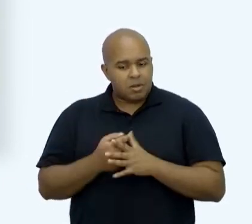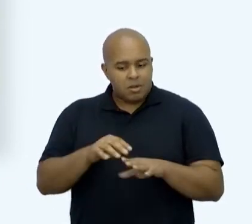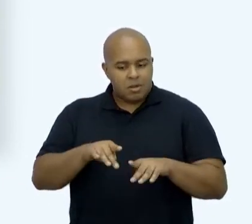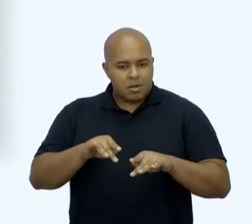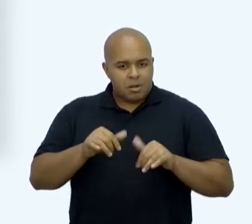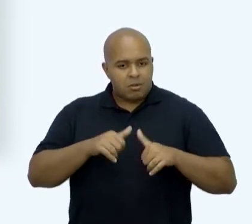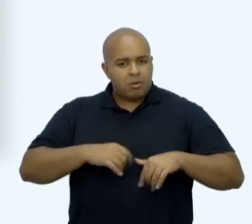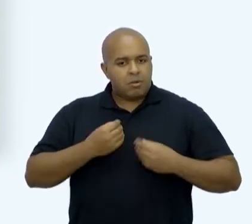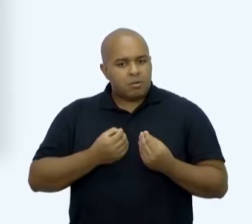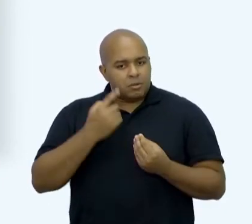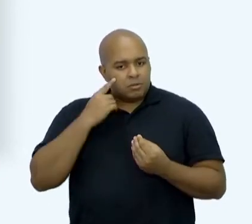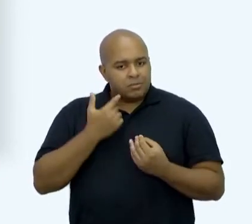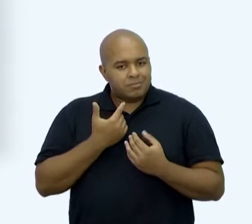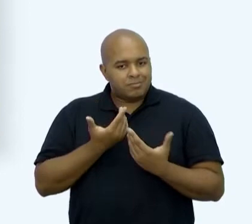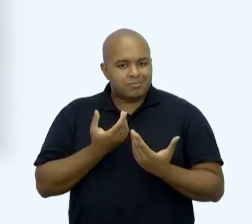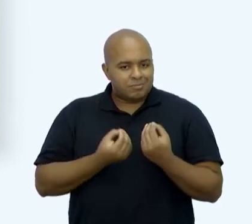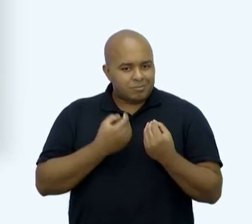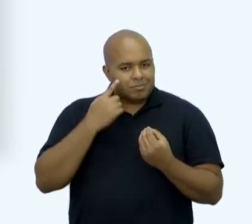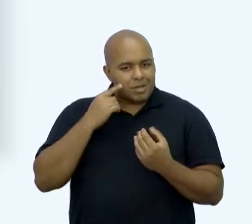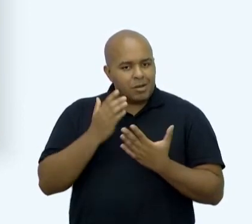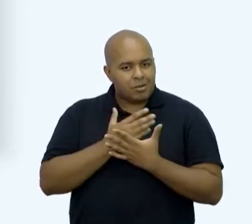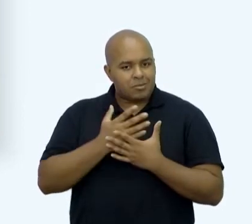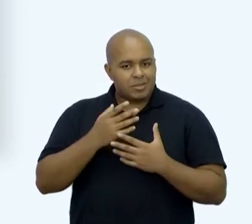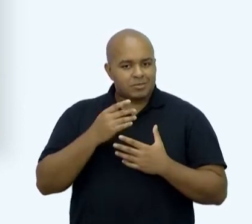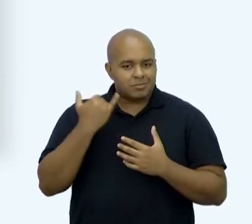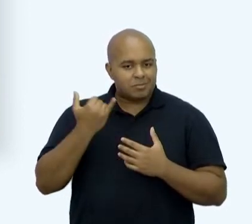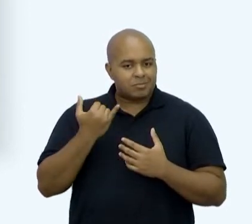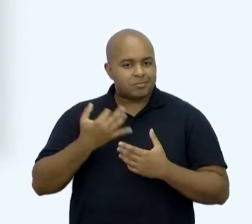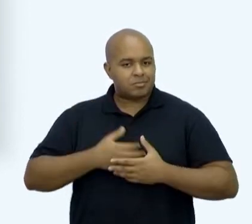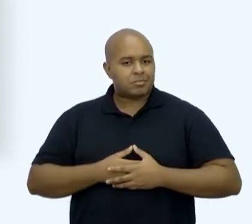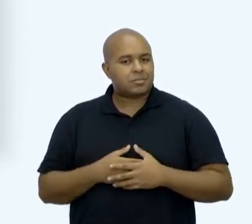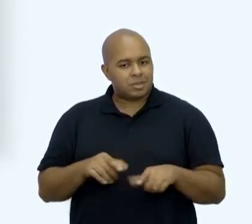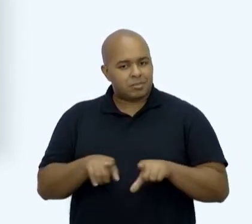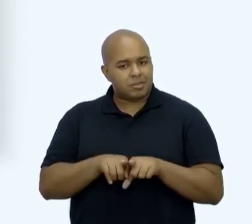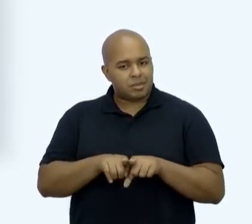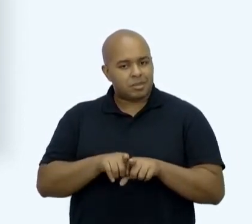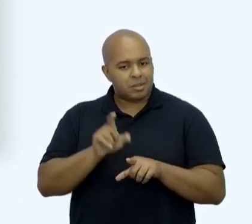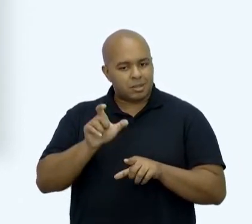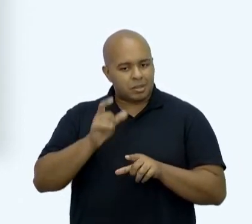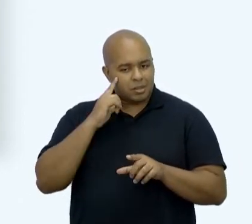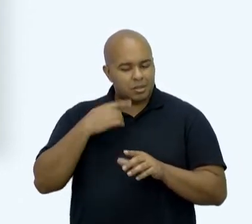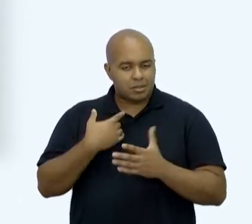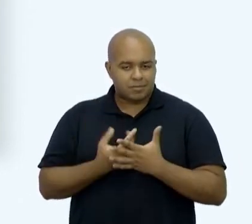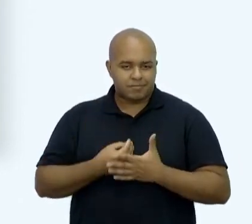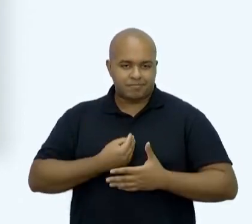se tornou, algo ainda mais importante, até mesmo existencial.